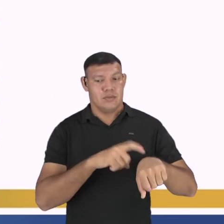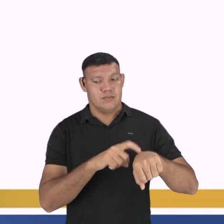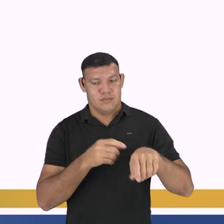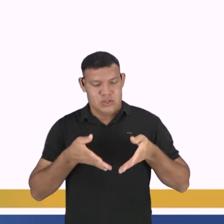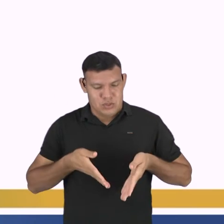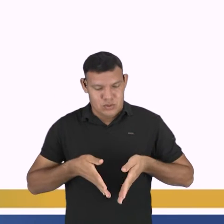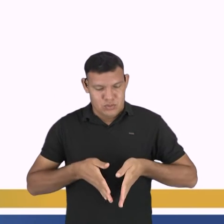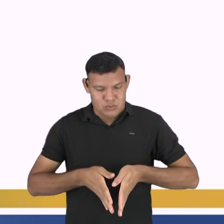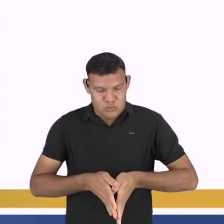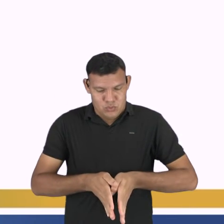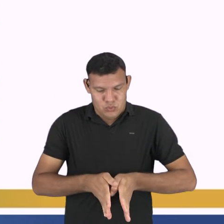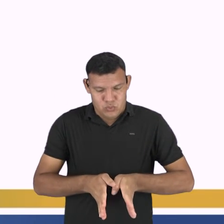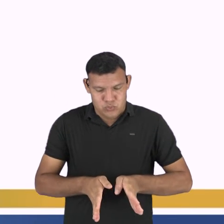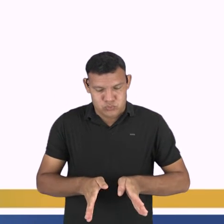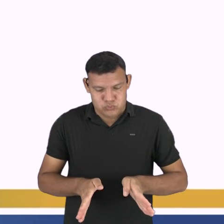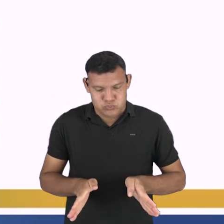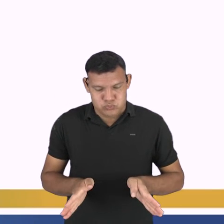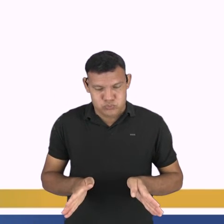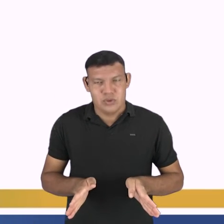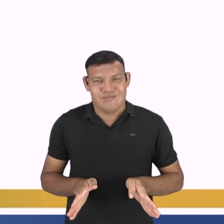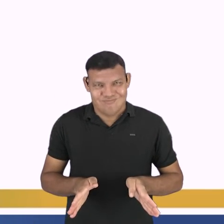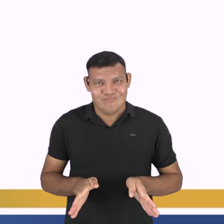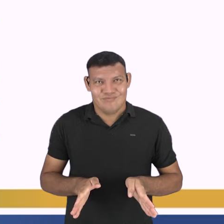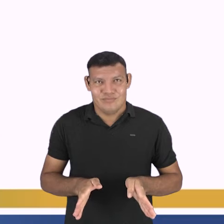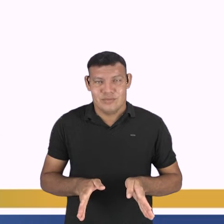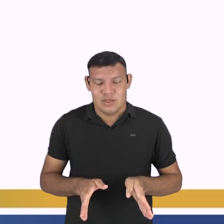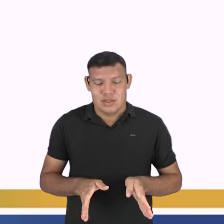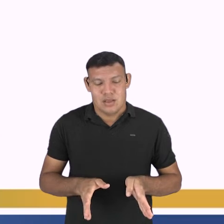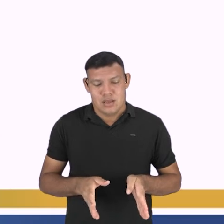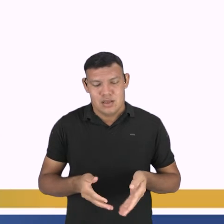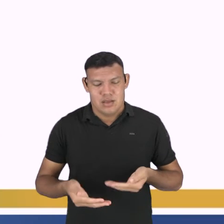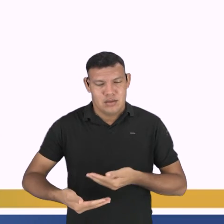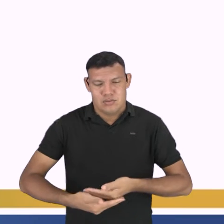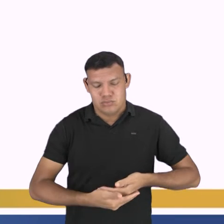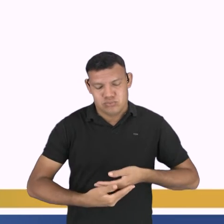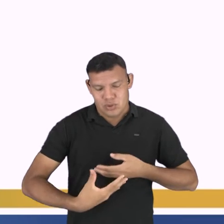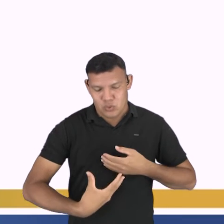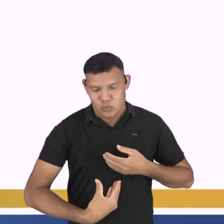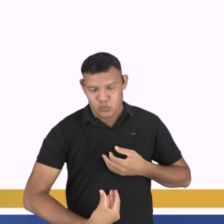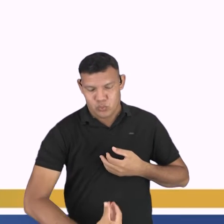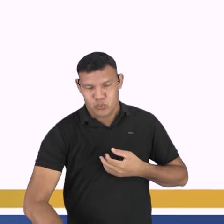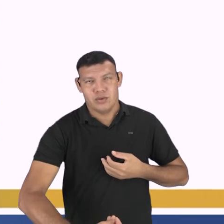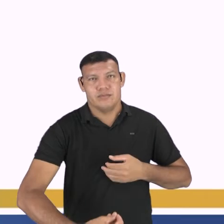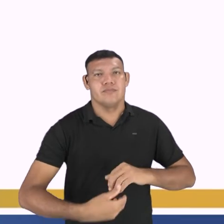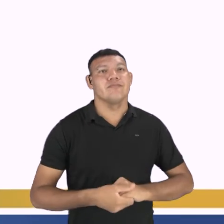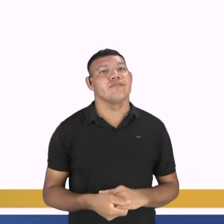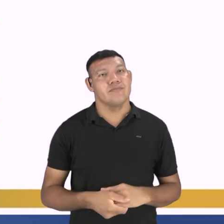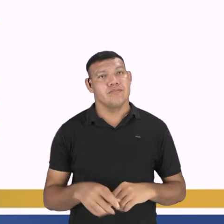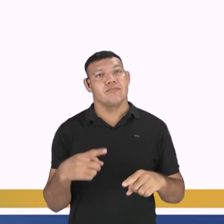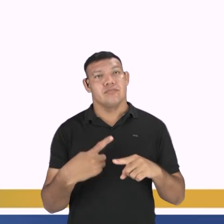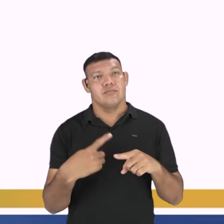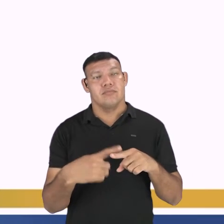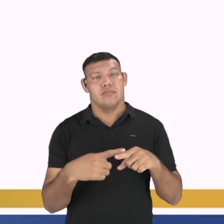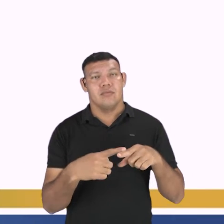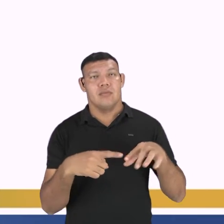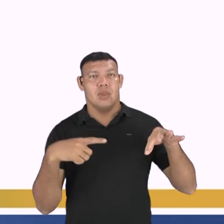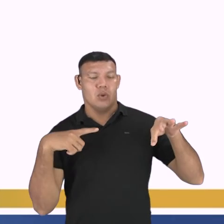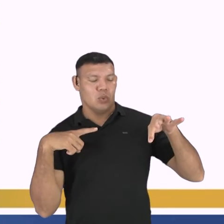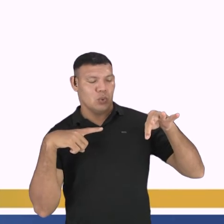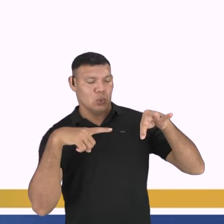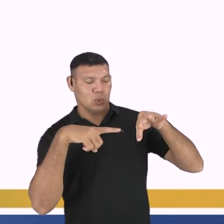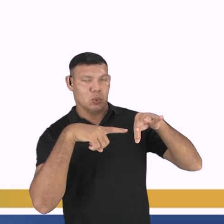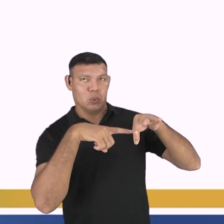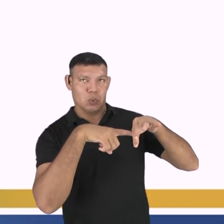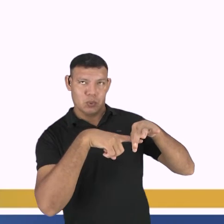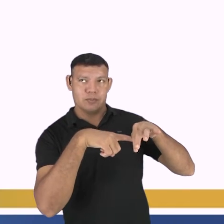ele se abre para que o bebê saia. A vagina é um canal elástico no qual o pênis é inserido durante a relação sexual